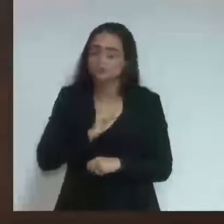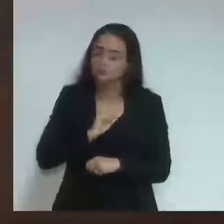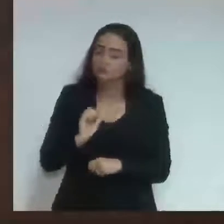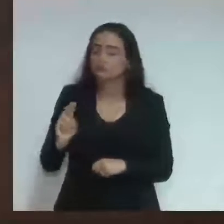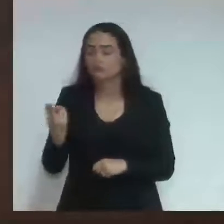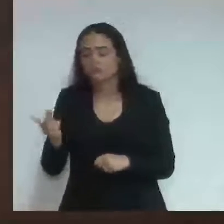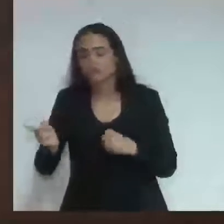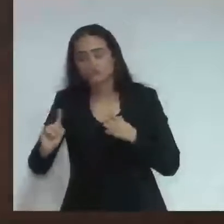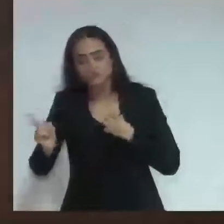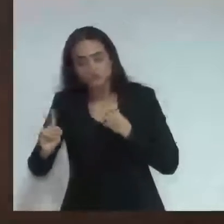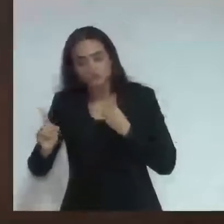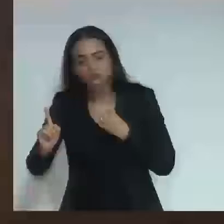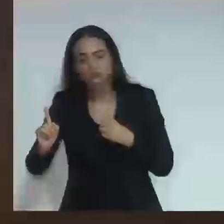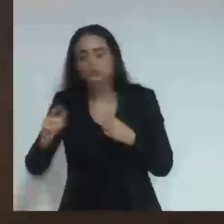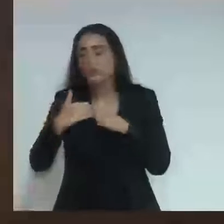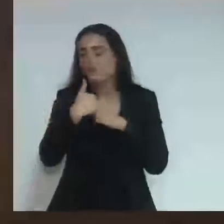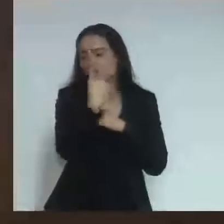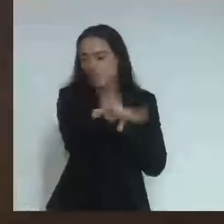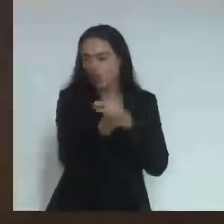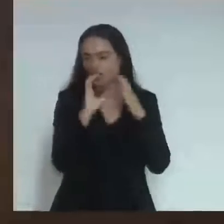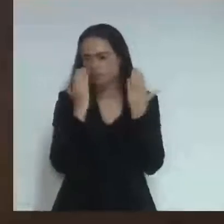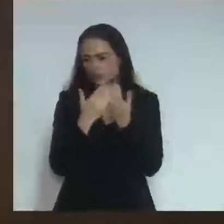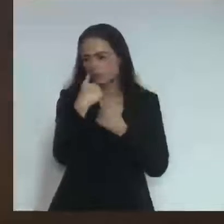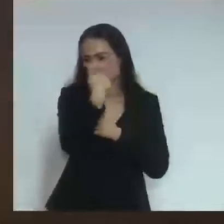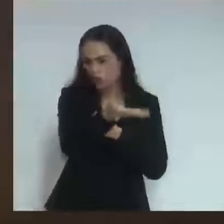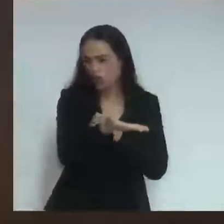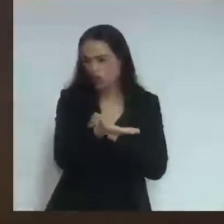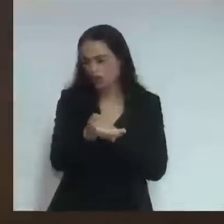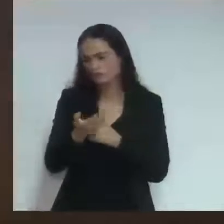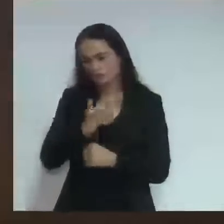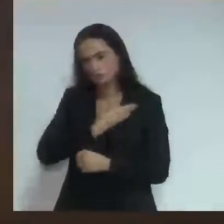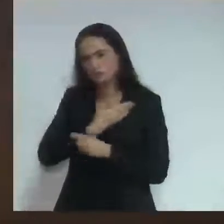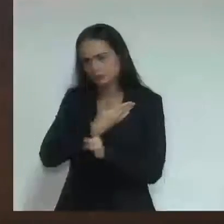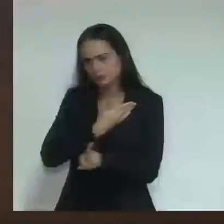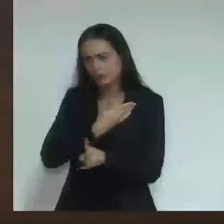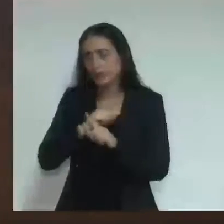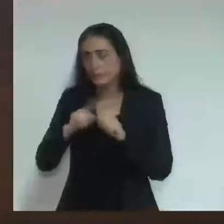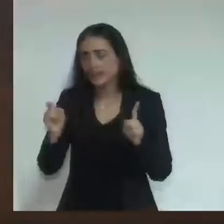daqui para fora entendo que a minha amizade vai ser a mesma, mas quando tiver que fazer,